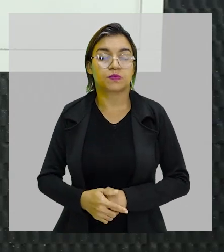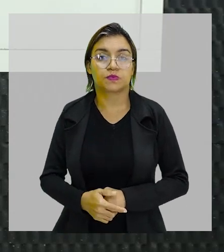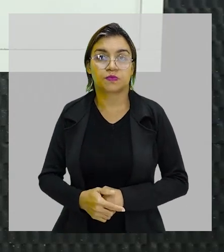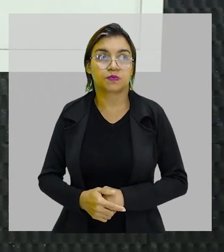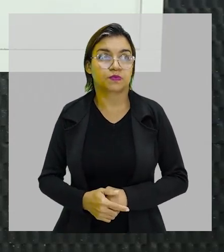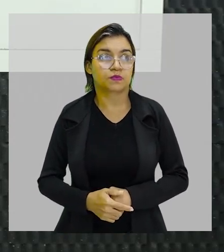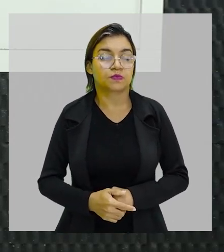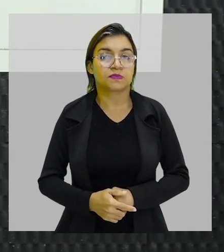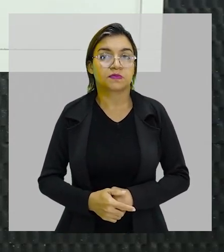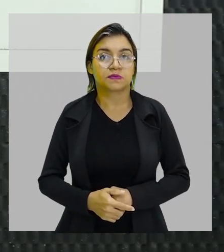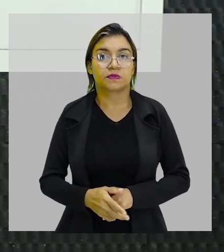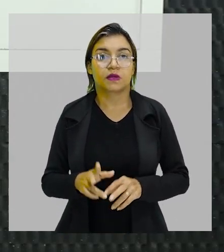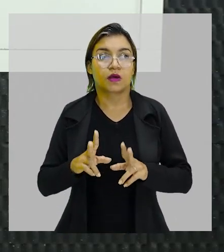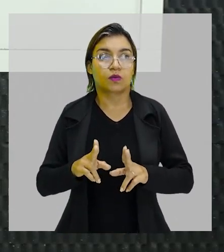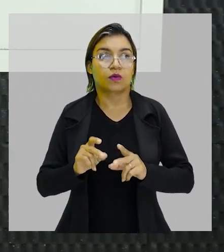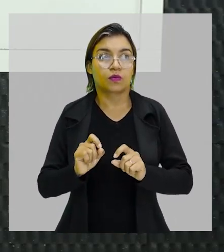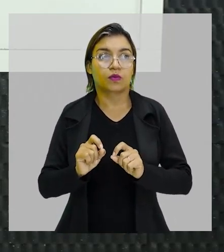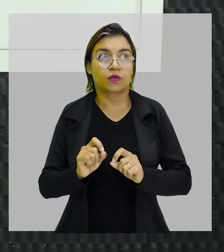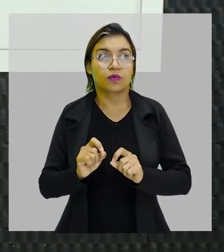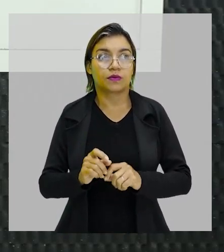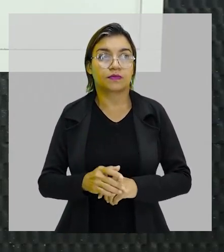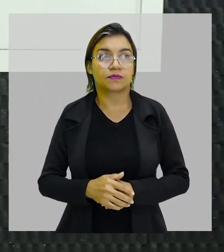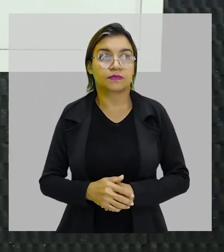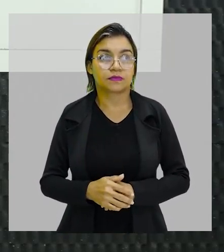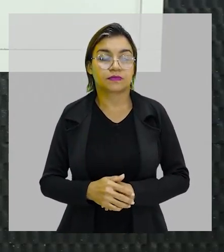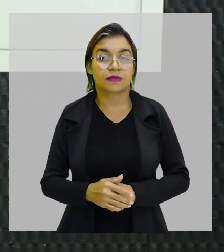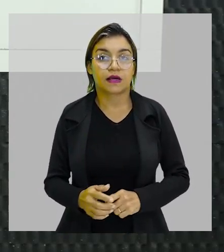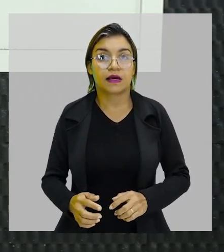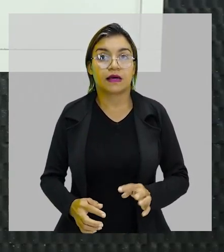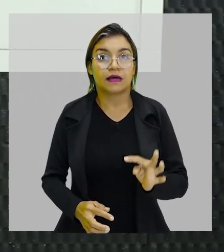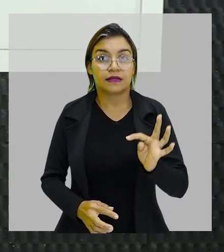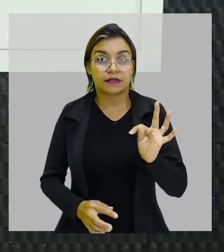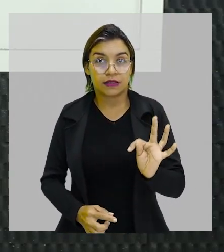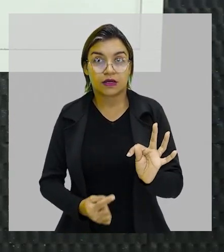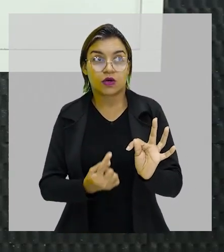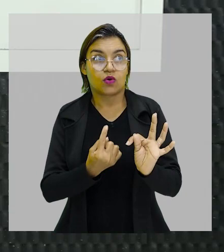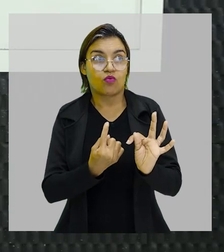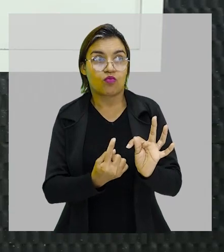ela é igual, né, a uma temperatura 2.